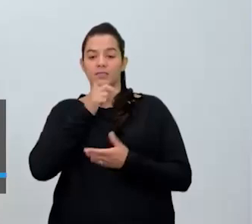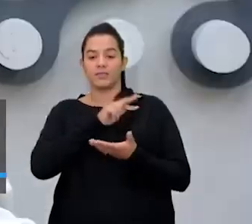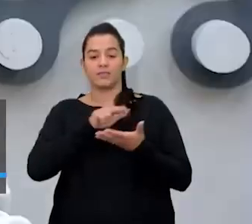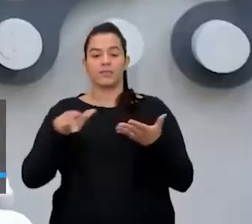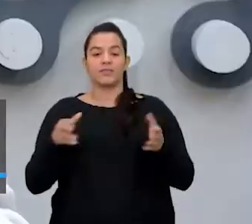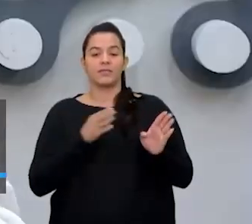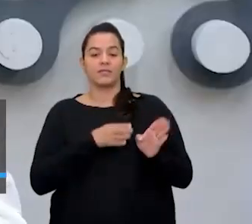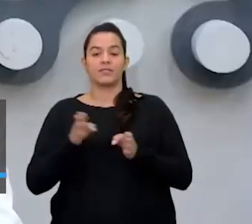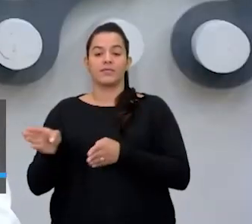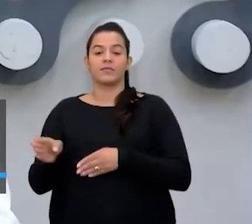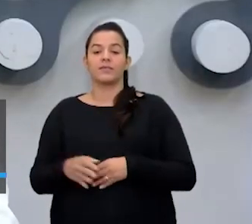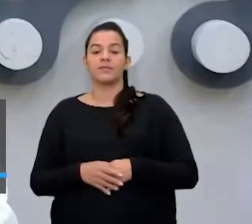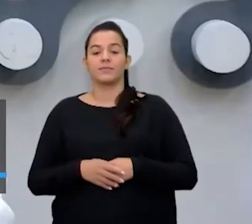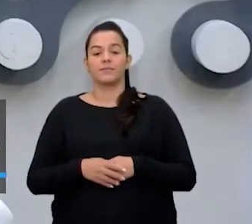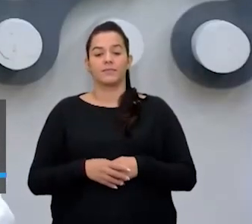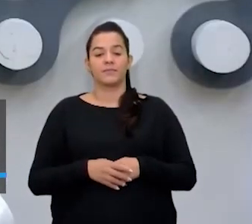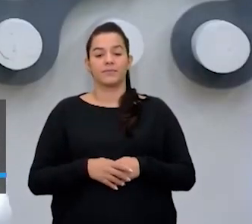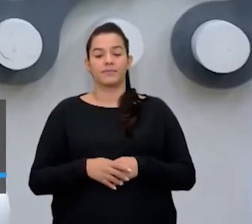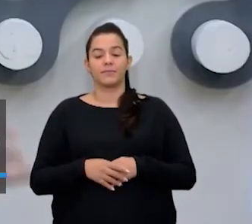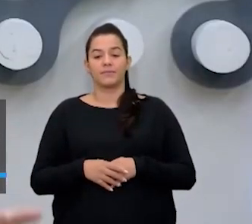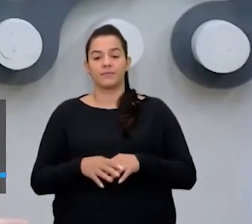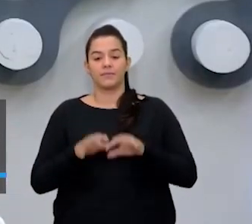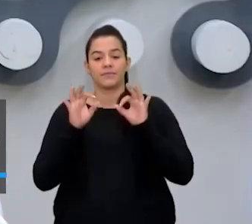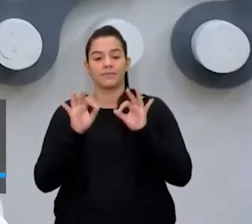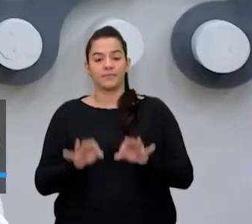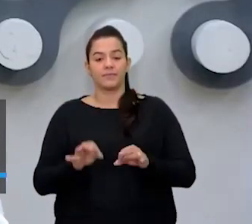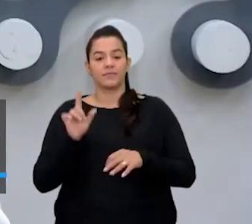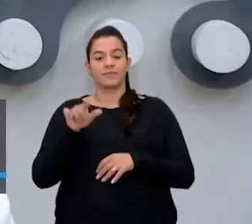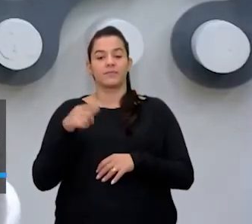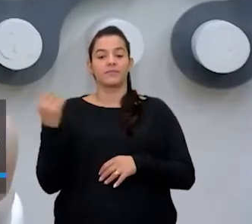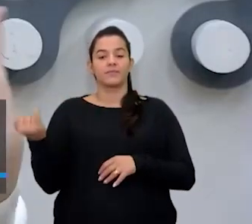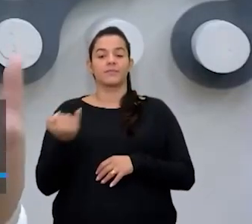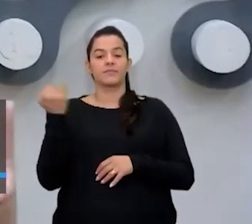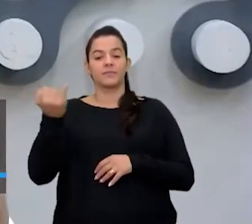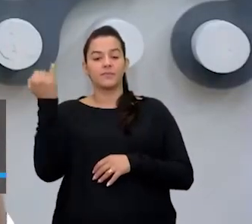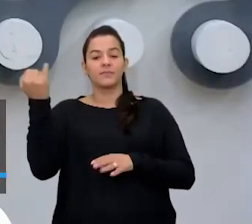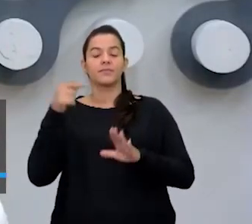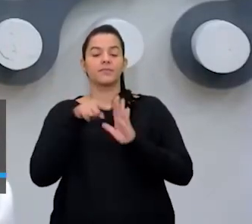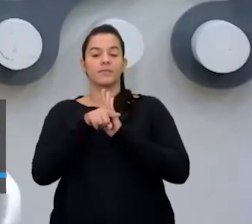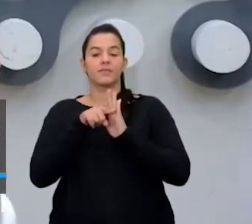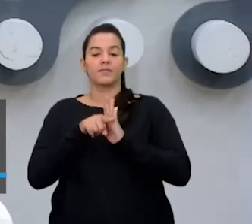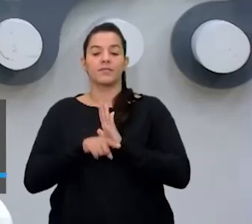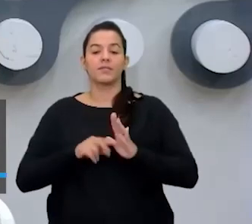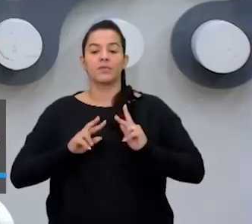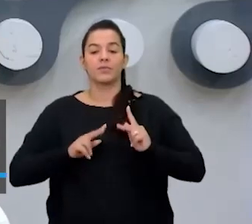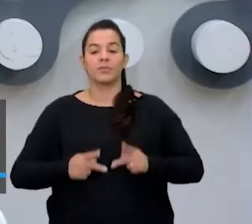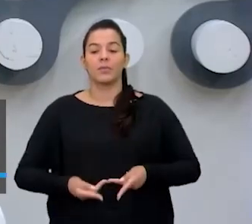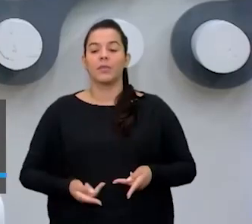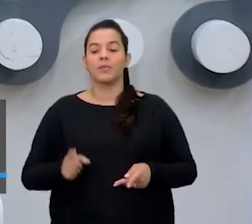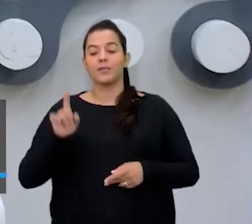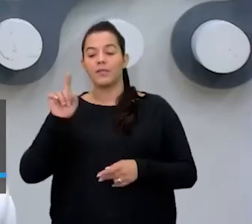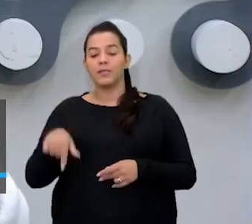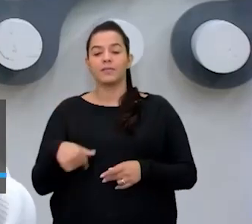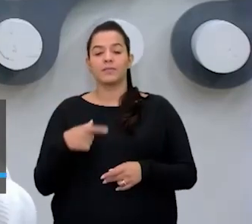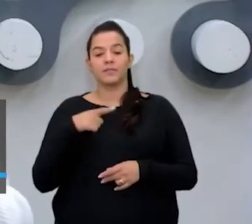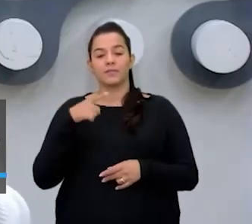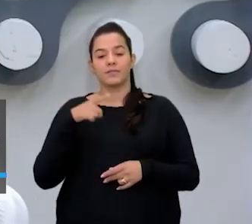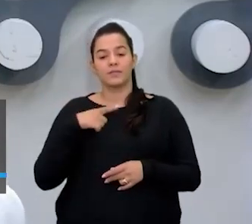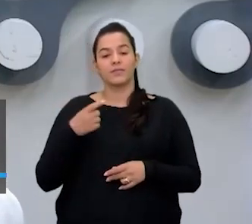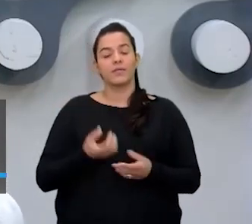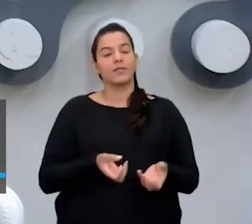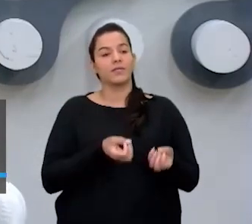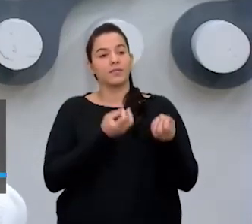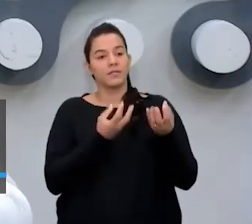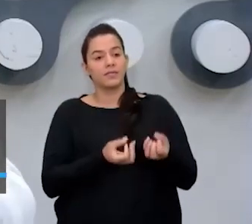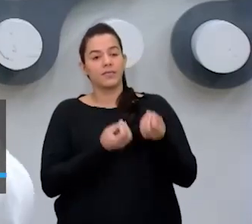isso? Certamente. Então, uma parte importante, né, de se fazer ciências humanas é precisamente essa fase de coletar dados,